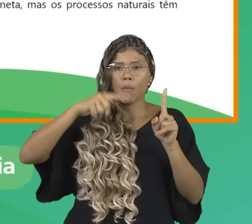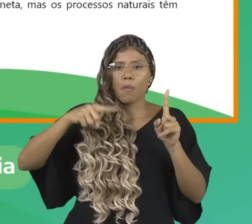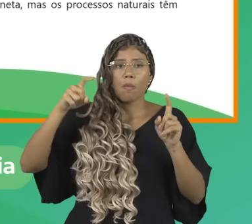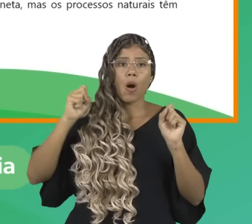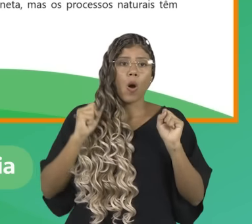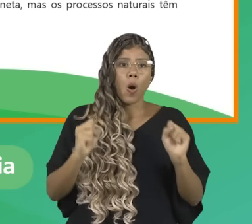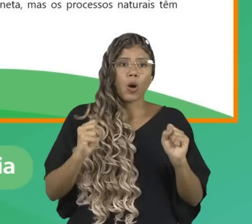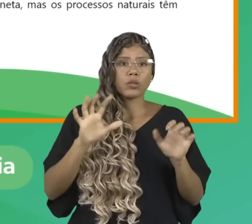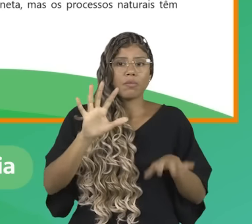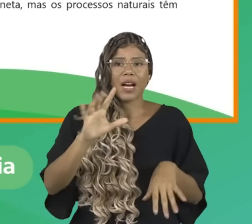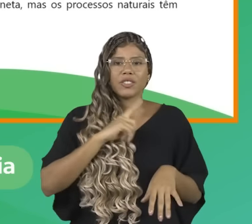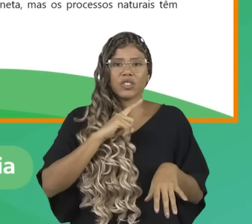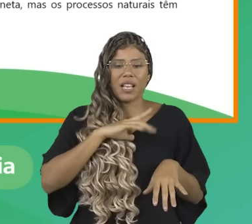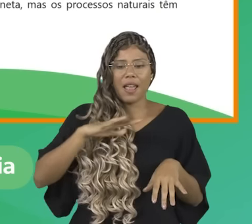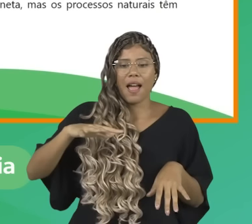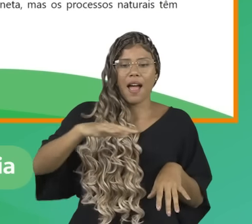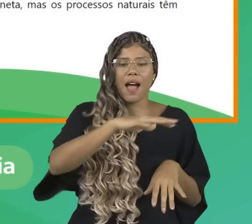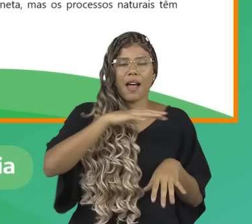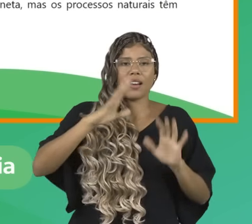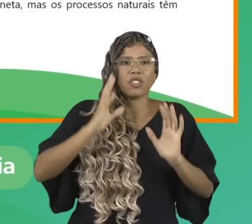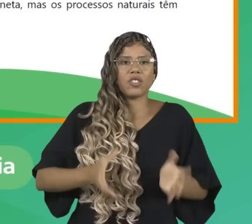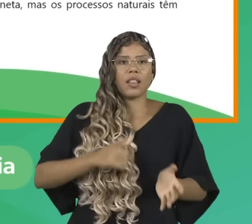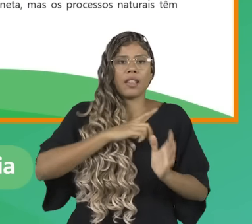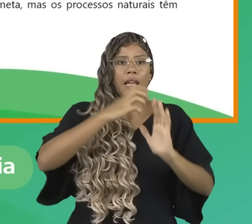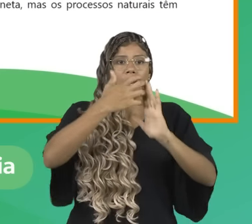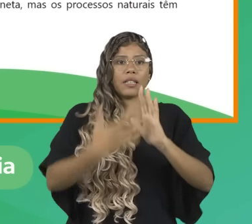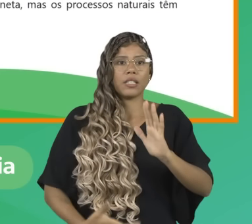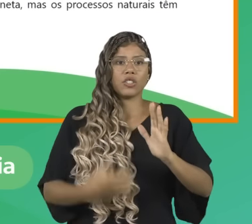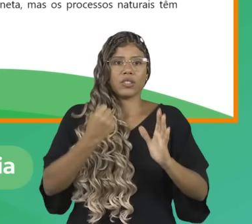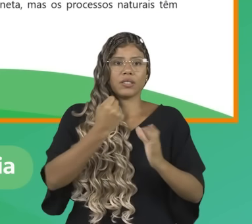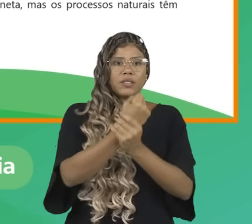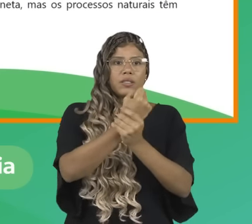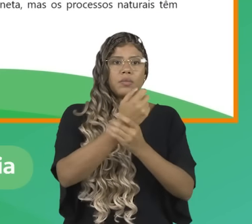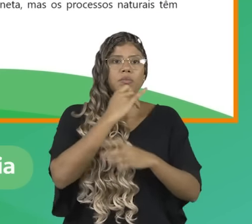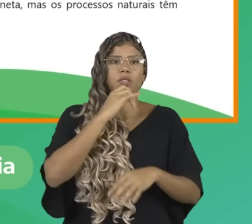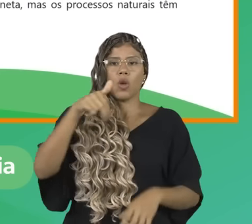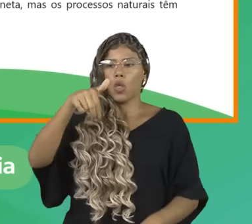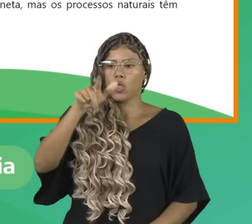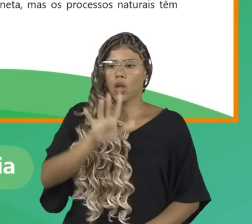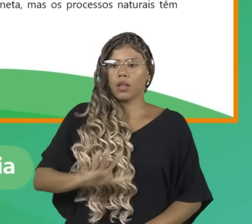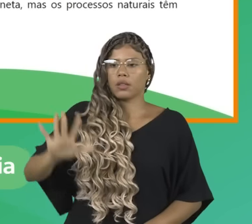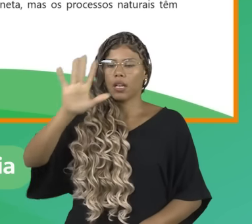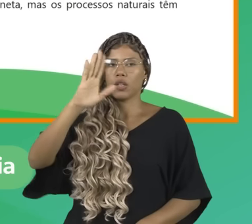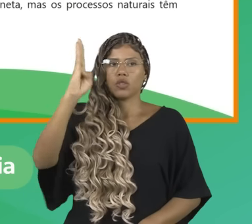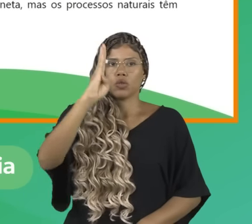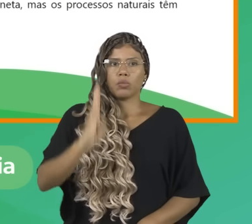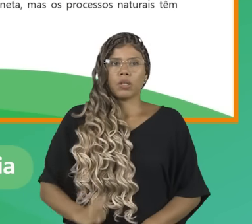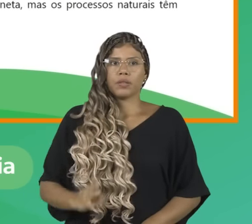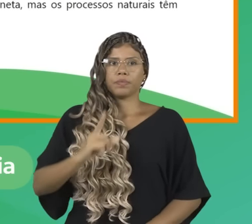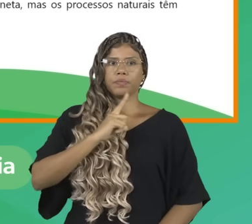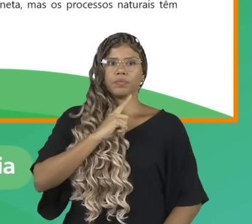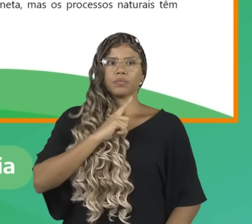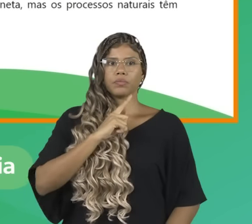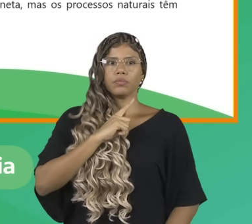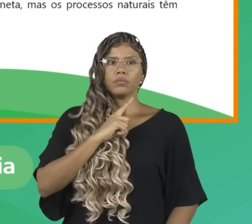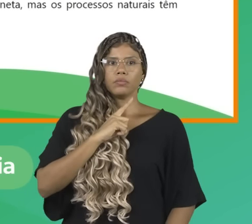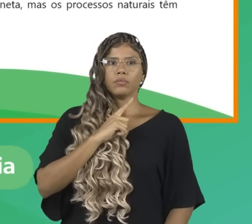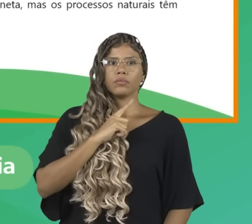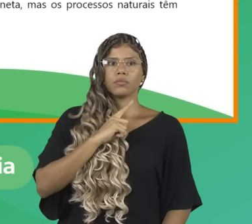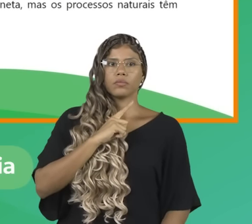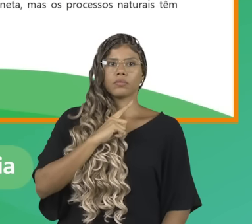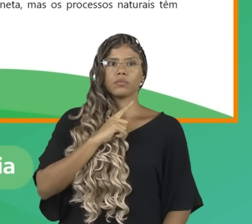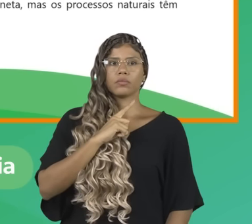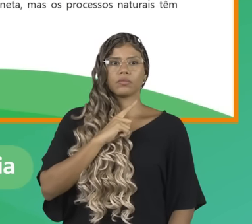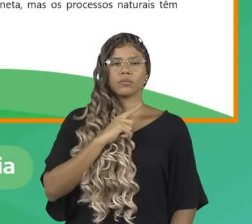estabelecida. Por exemplo, o Nordeste brasileiro é determinado pela zona do hexágono ali, que determina a nossa caatinga, muito